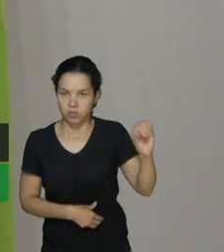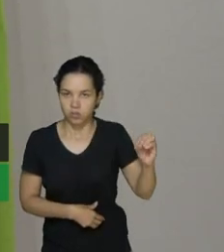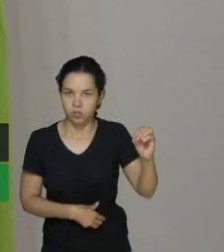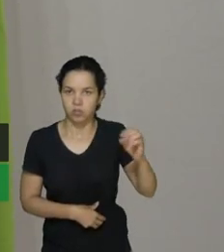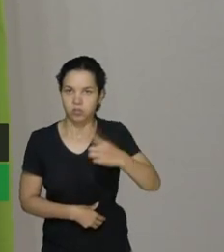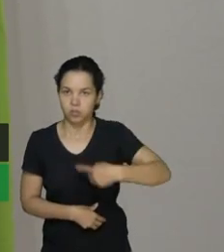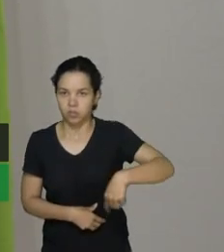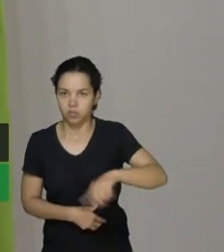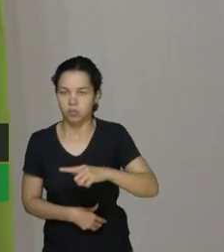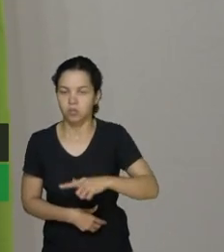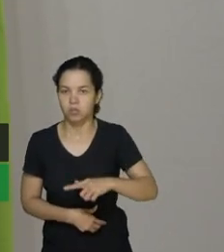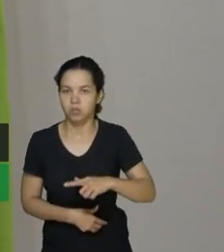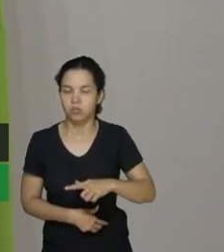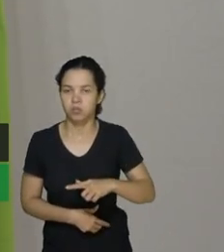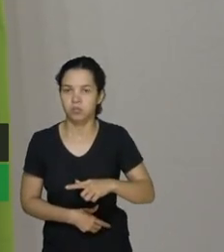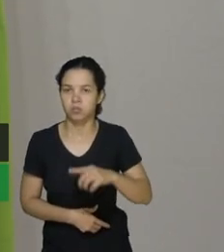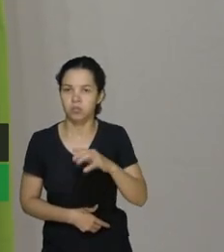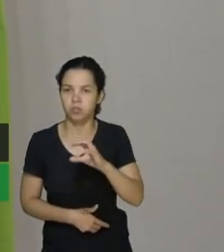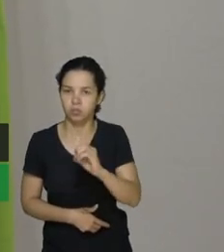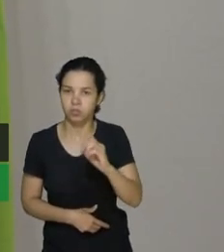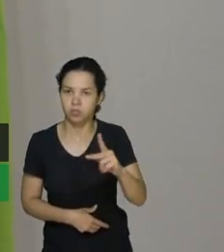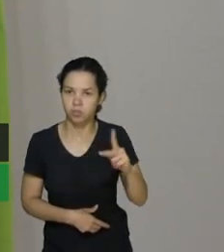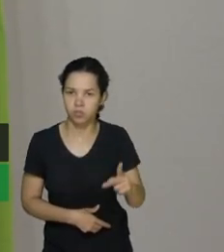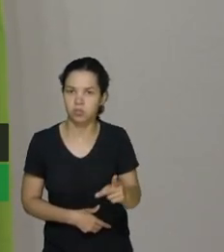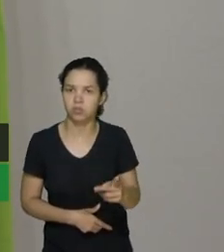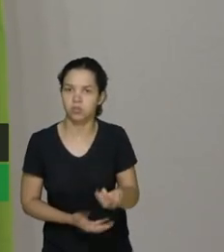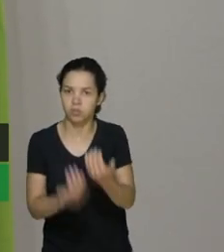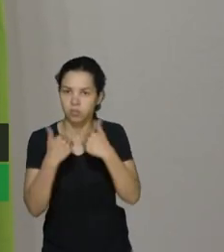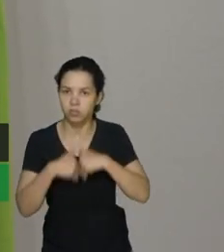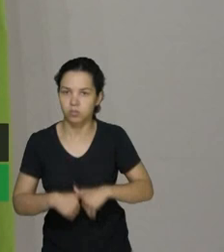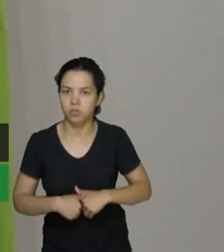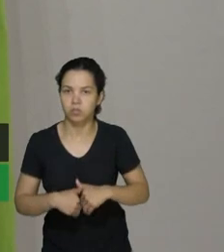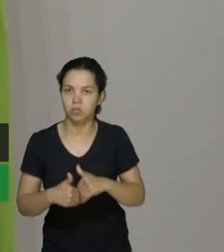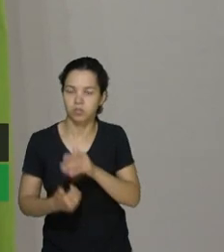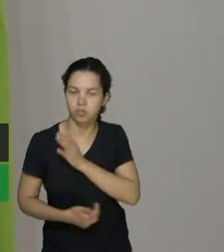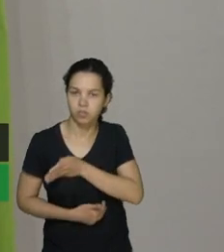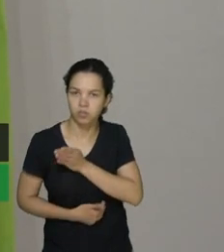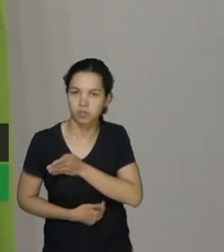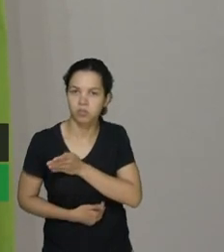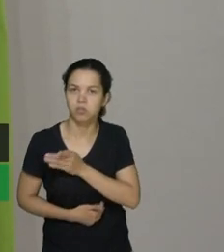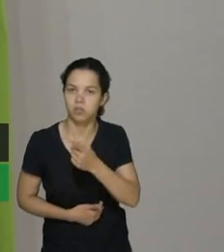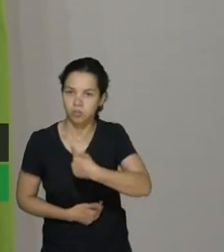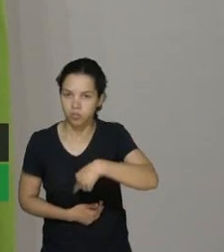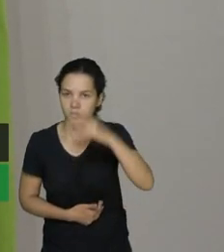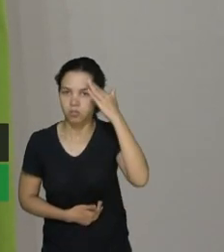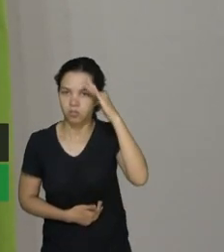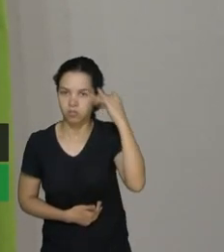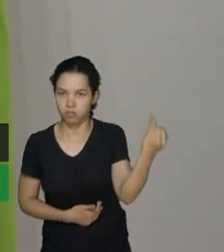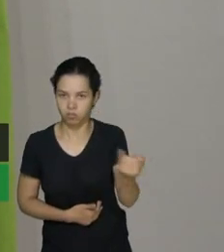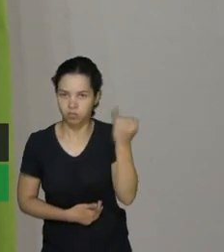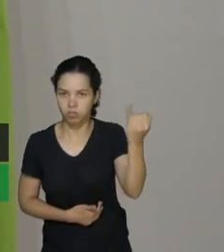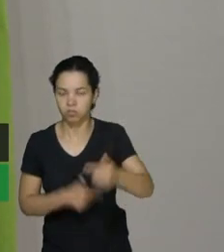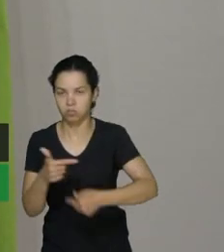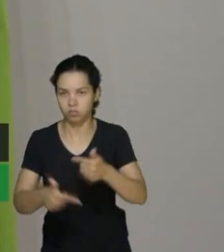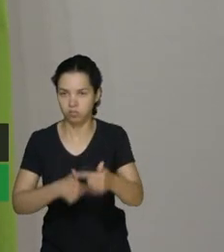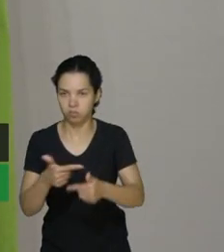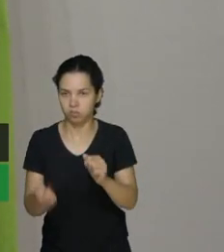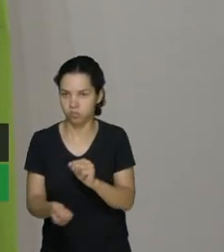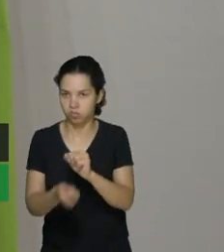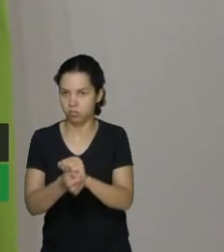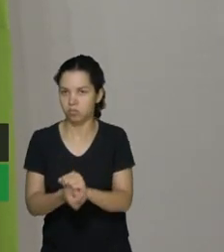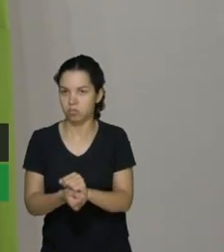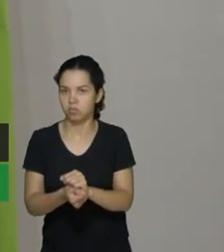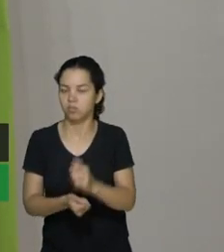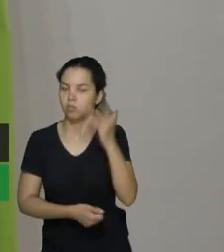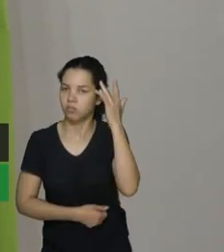temos o cooperativismo na alma, no coração, na nossa essência, e entendemos a importância de trabalhar juntos, eu